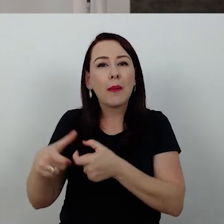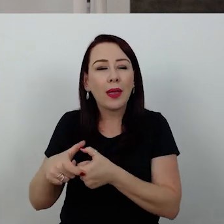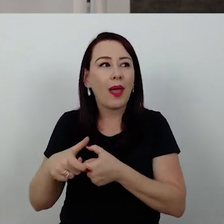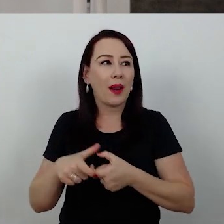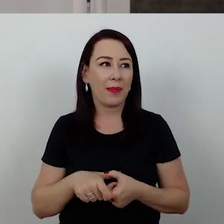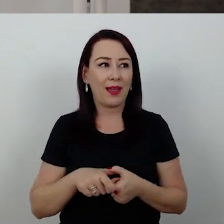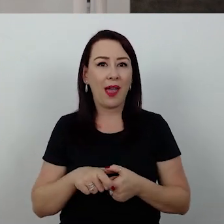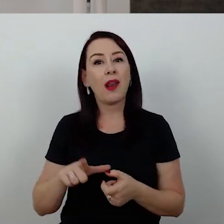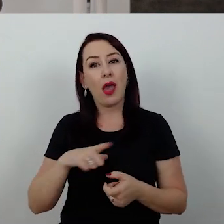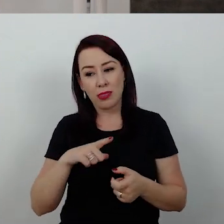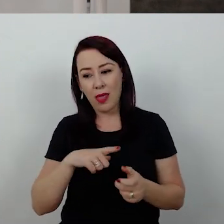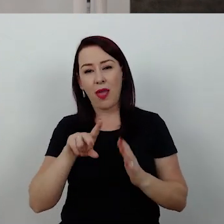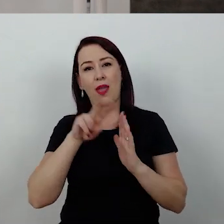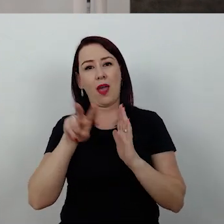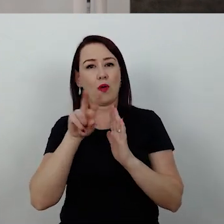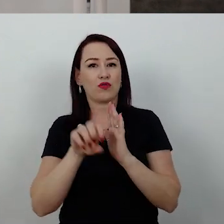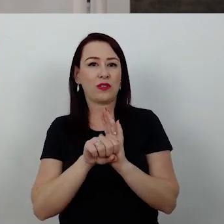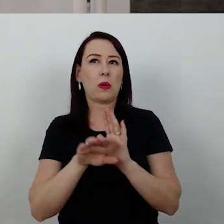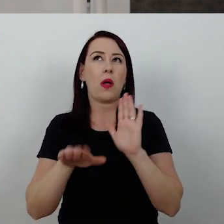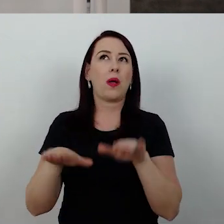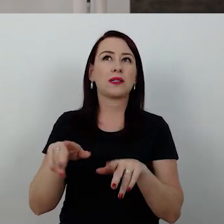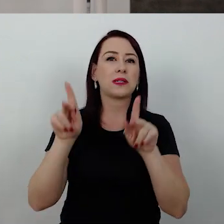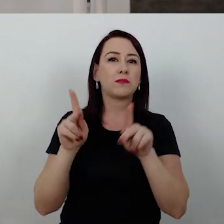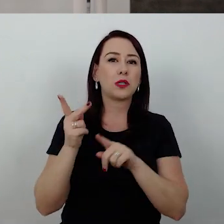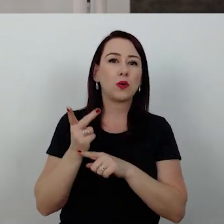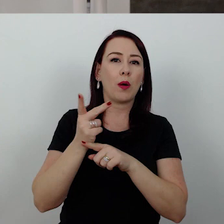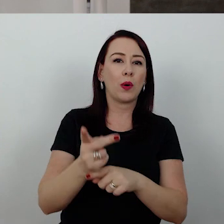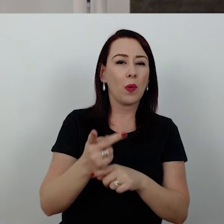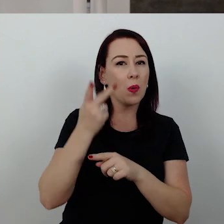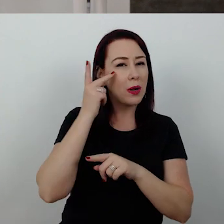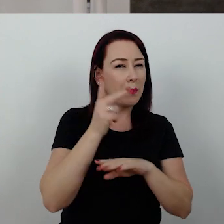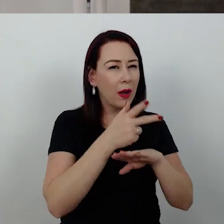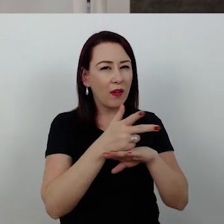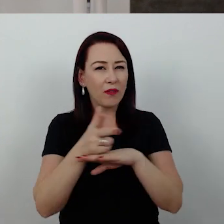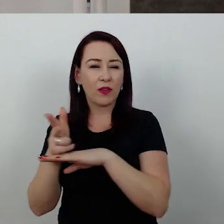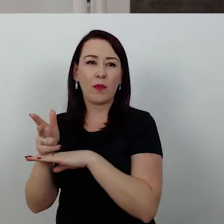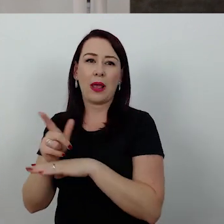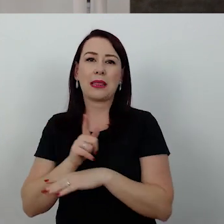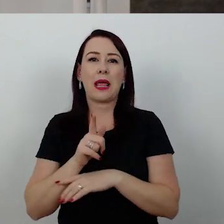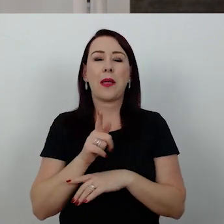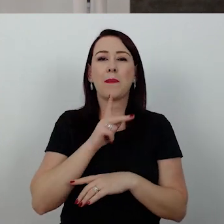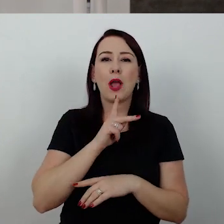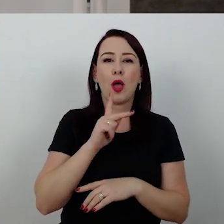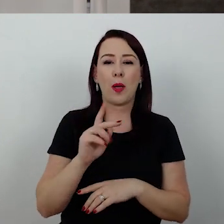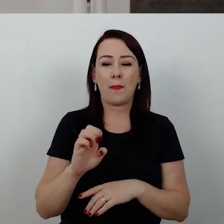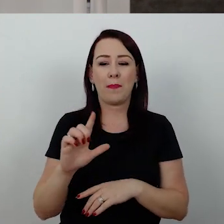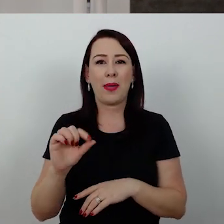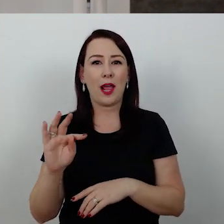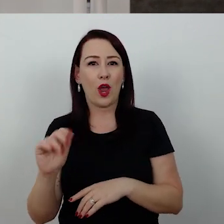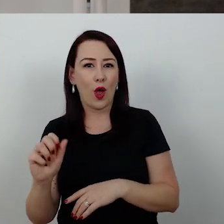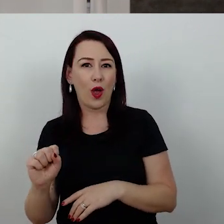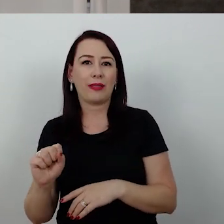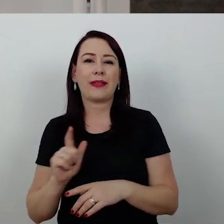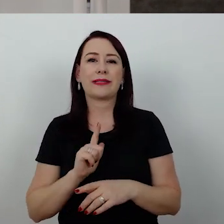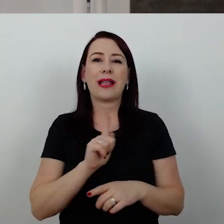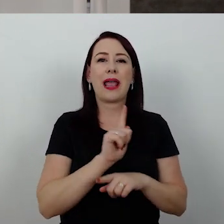tem ali formação audiovisual, é uma procura para locação. Então, assim, tem Bento, tem Pelotas, tem Gramado. Então, eu